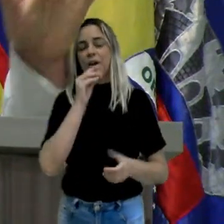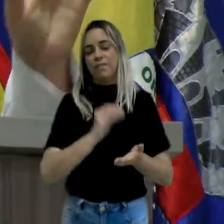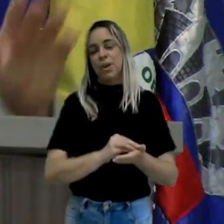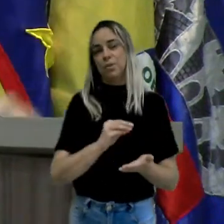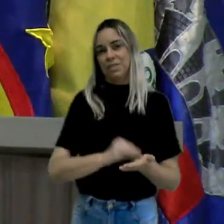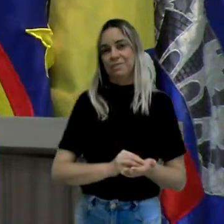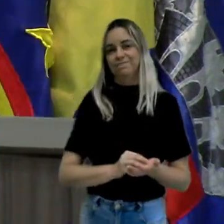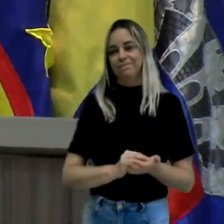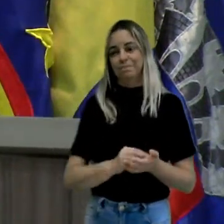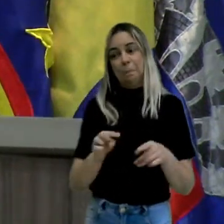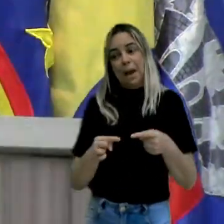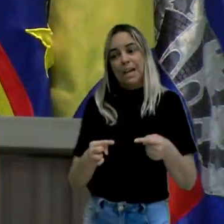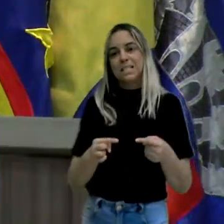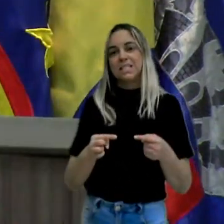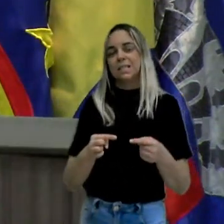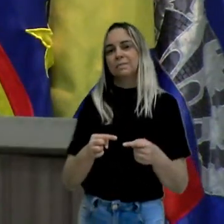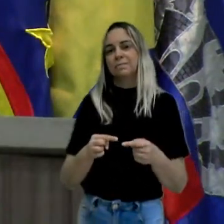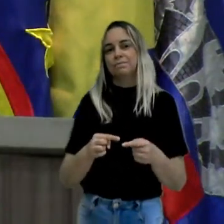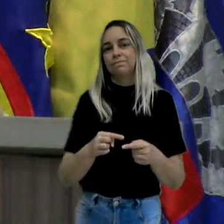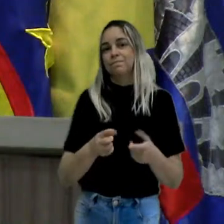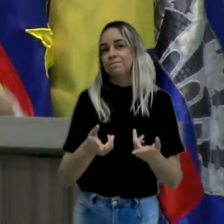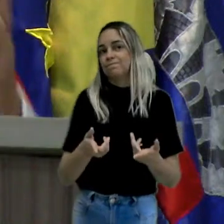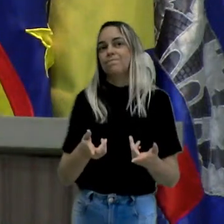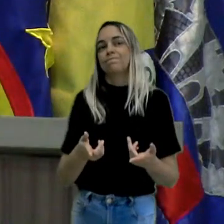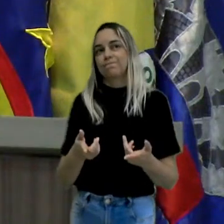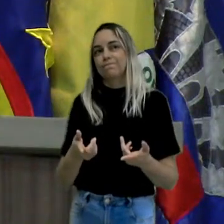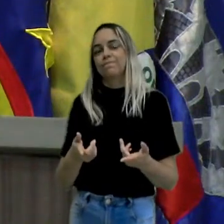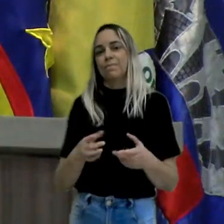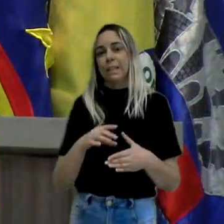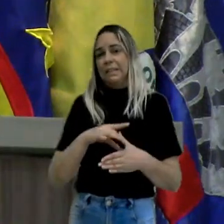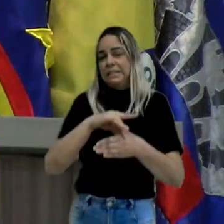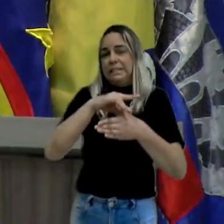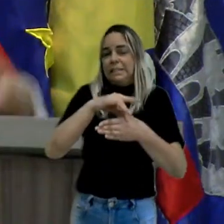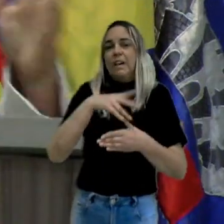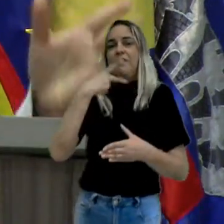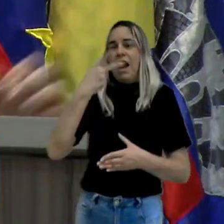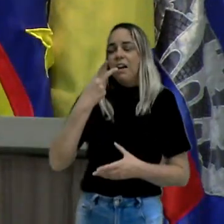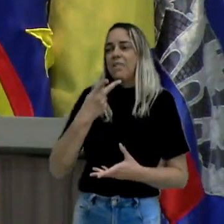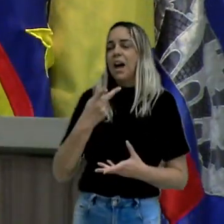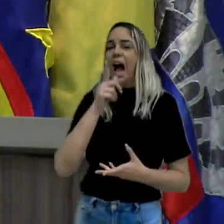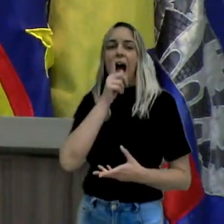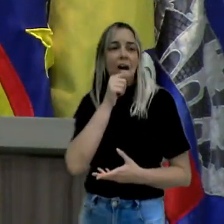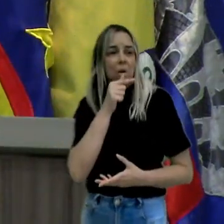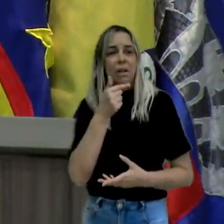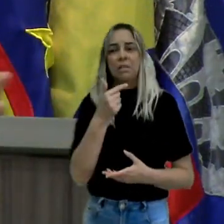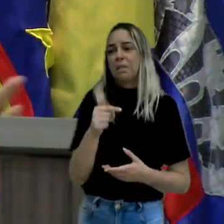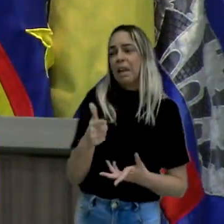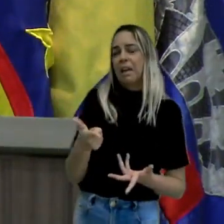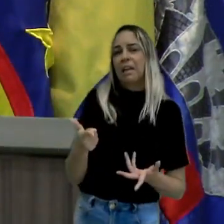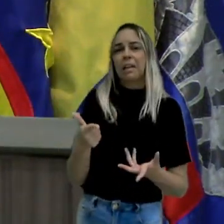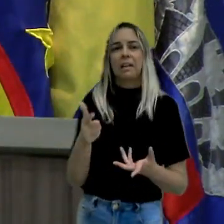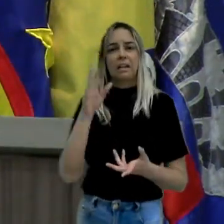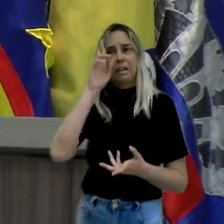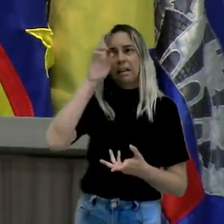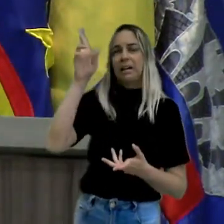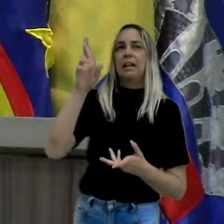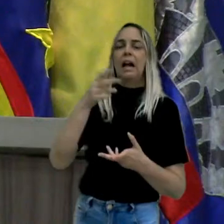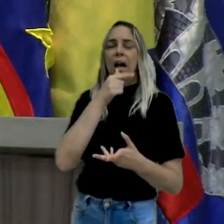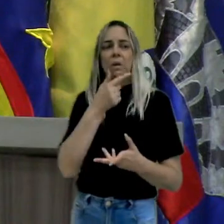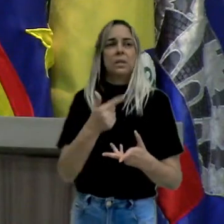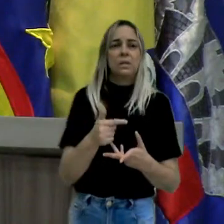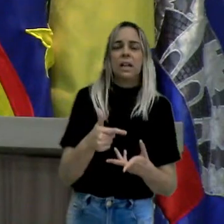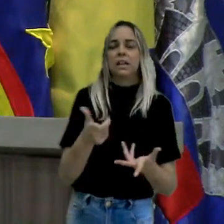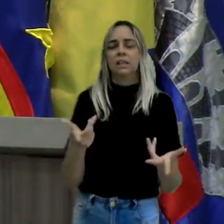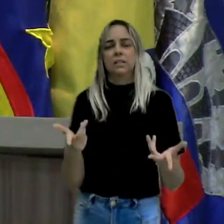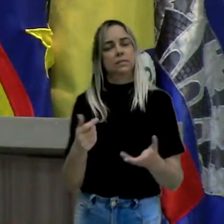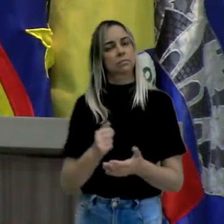gerente anterior que veio para aqui, não, é porque não tem água, é porque os canos estouram direto. E hoje, nenhuma